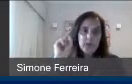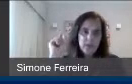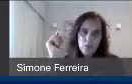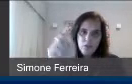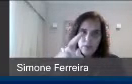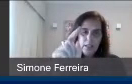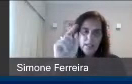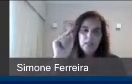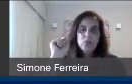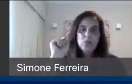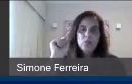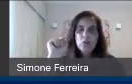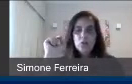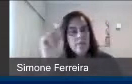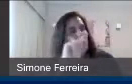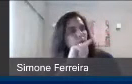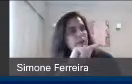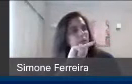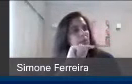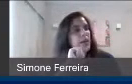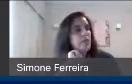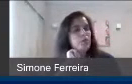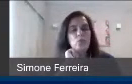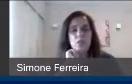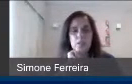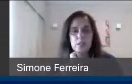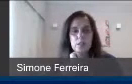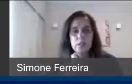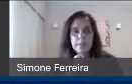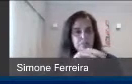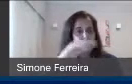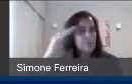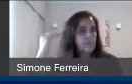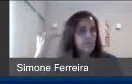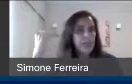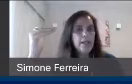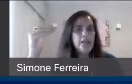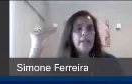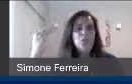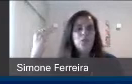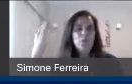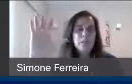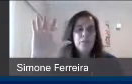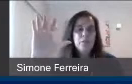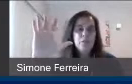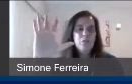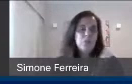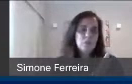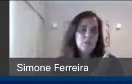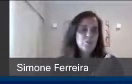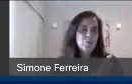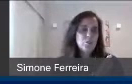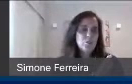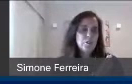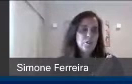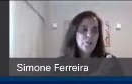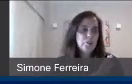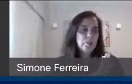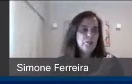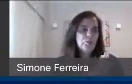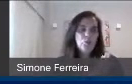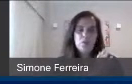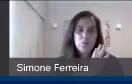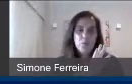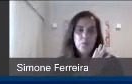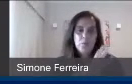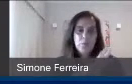no nosso site é o Essie Writing Resource Center, é uma plataforma dentro do site do educação.org.br no